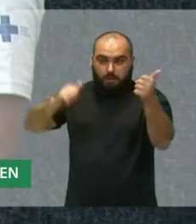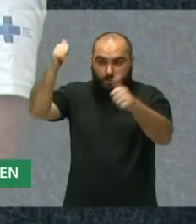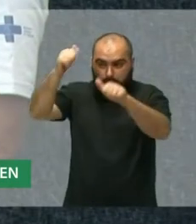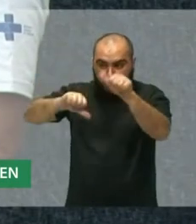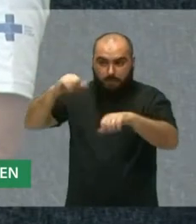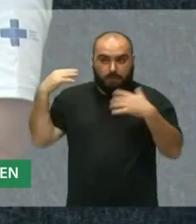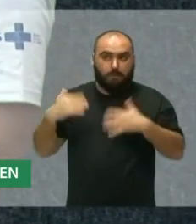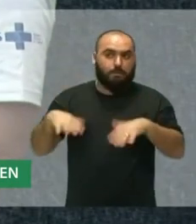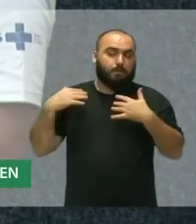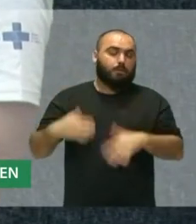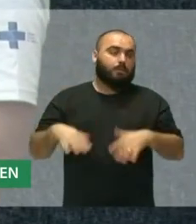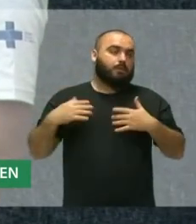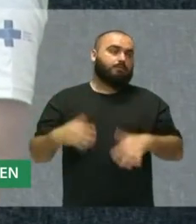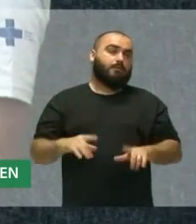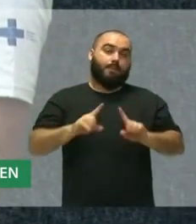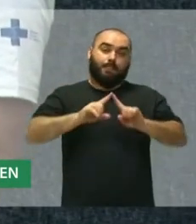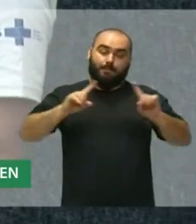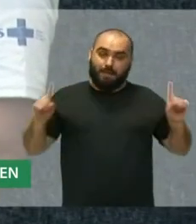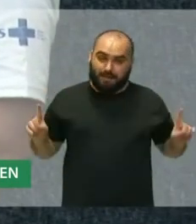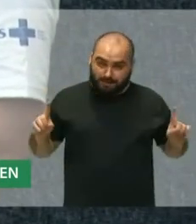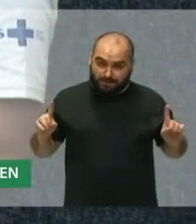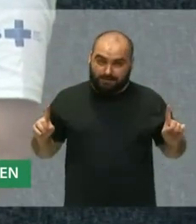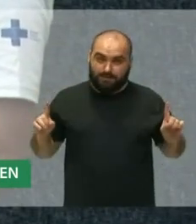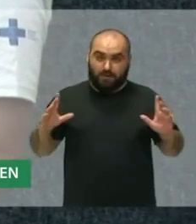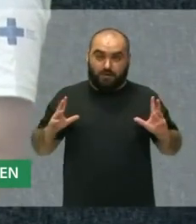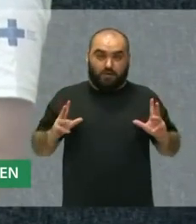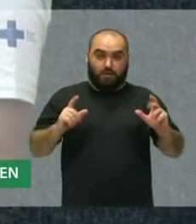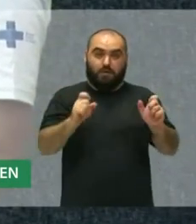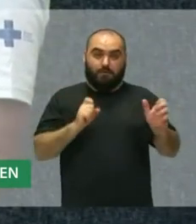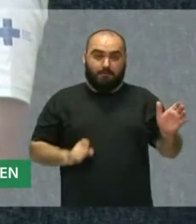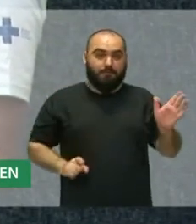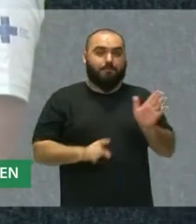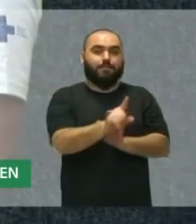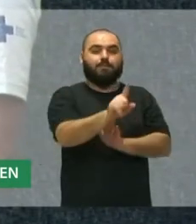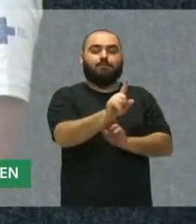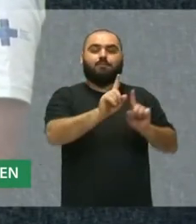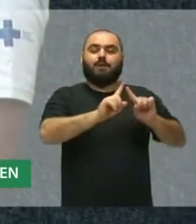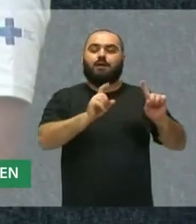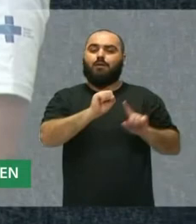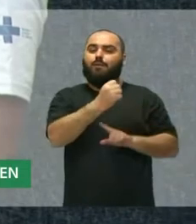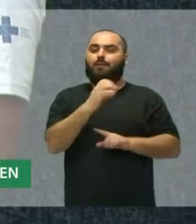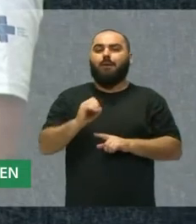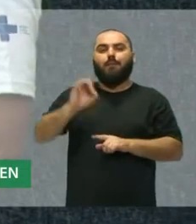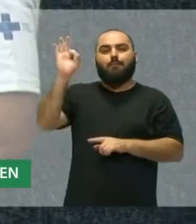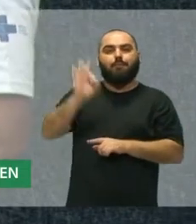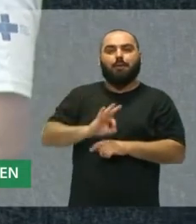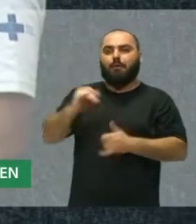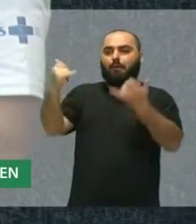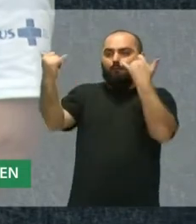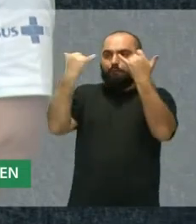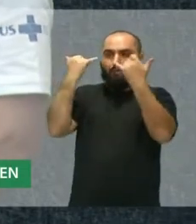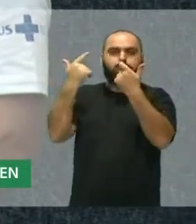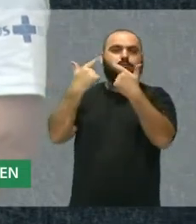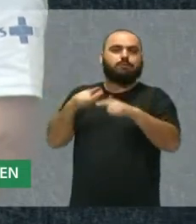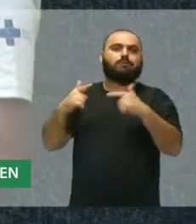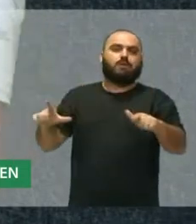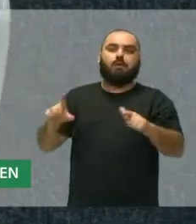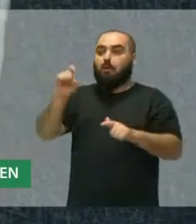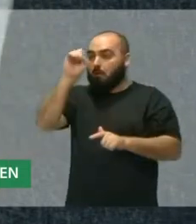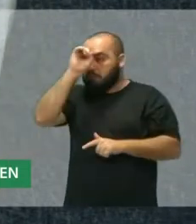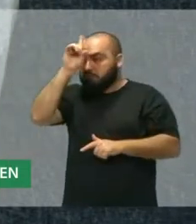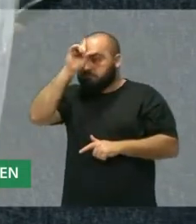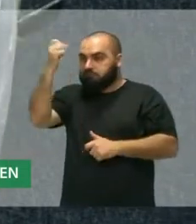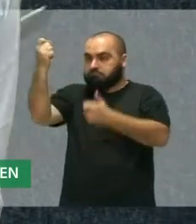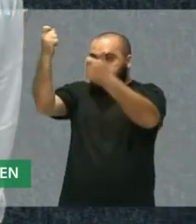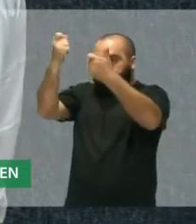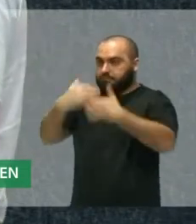analisados. Mas, em suma, de todas as perguntas que se faz, pelo menos 80% nós não temos informação, tanto do hospital